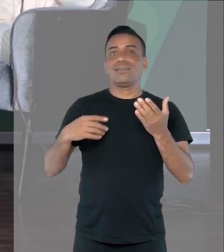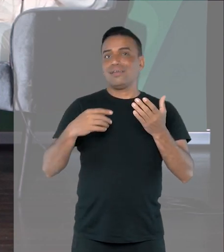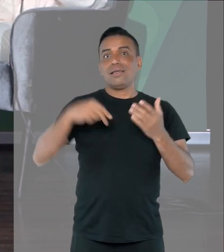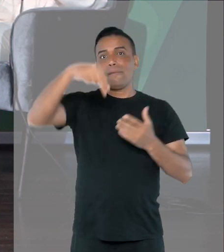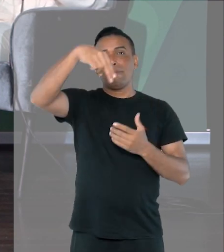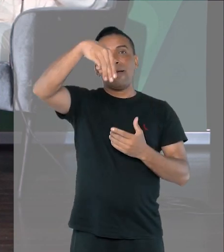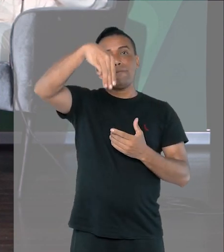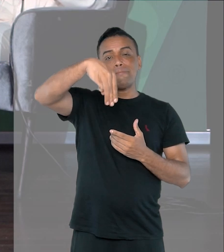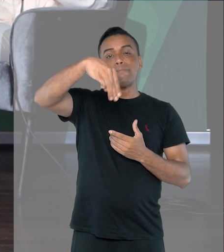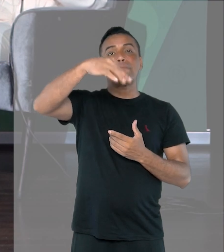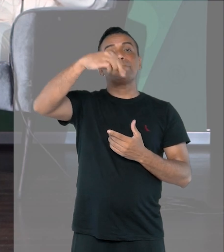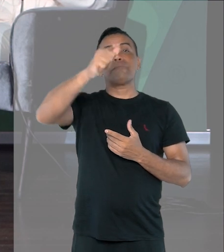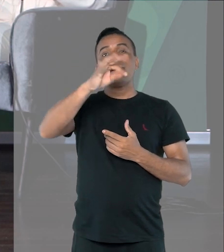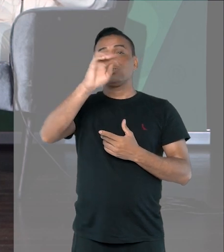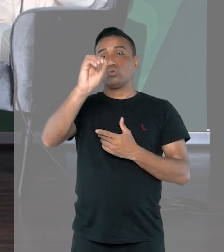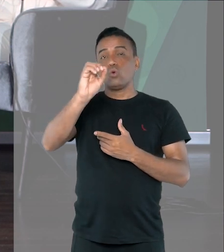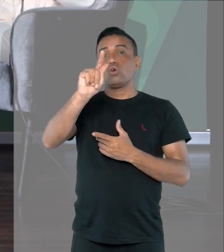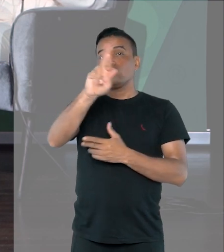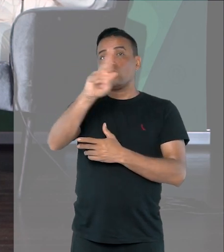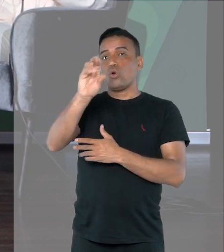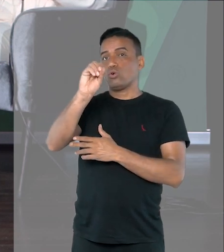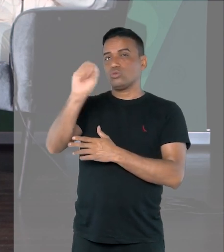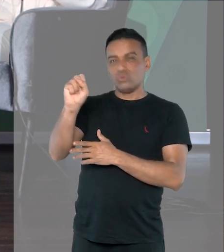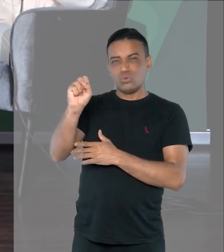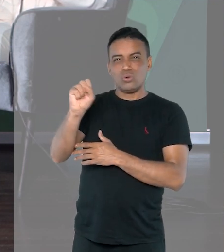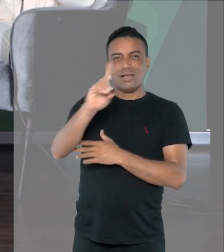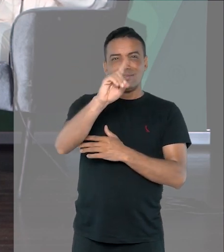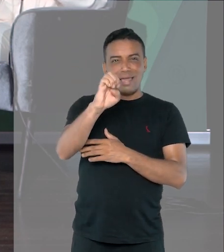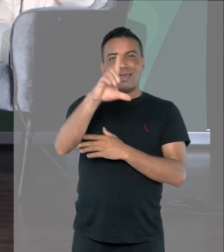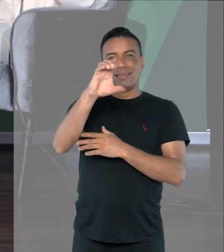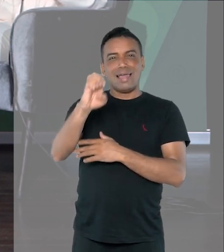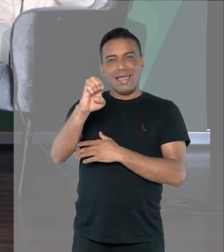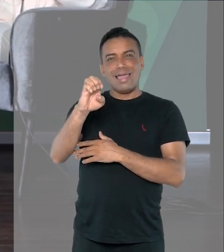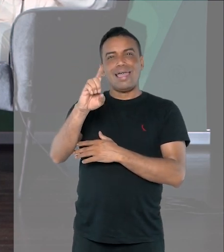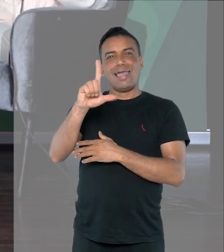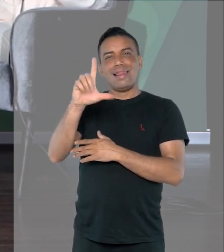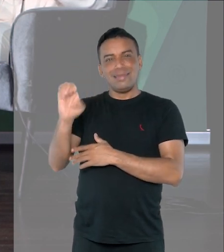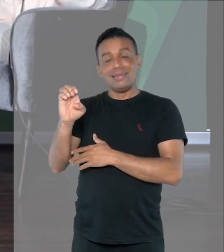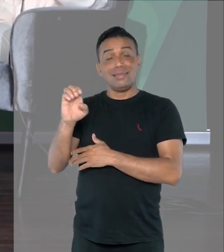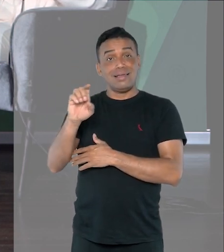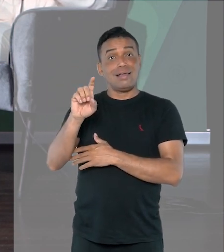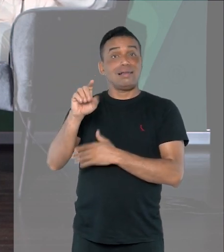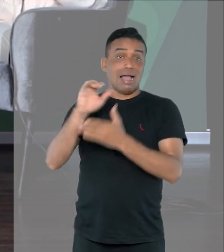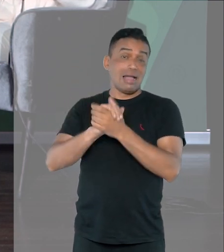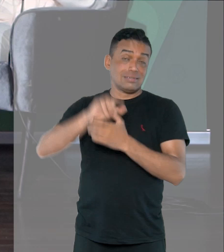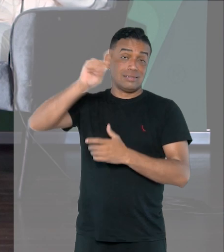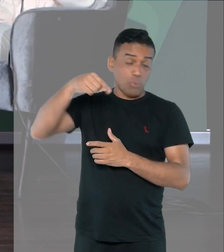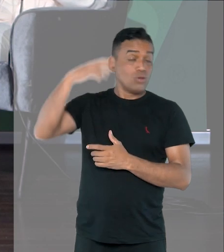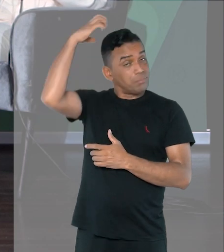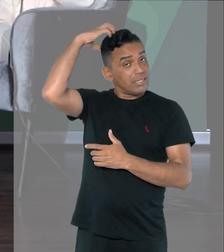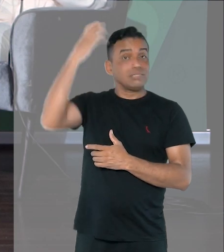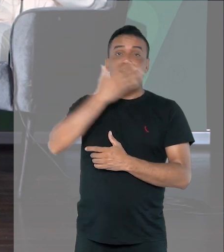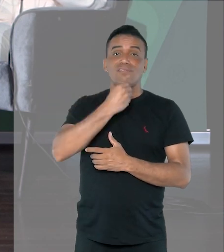A Bebele, a filha mais velha, depois casa com o príncipe francês, a mãe e o pai descem o São